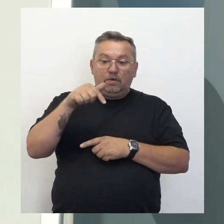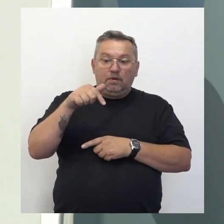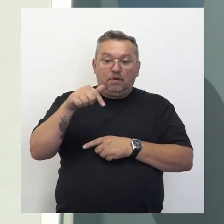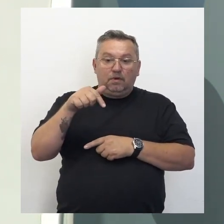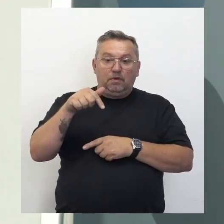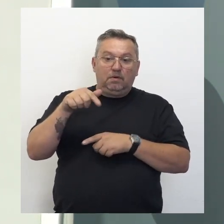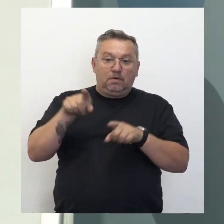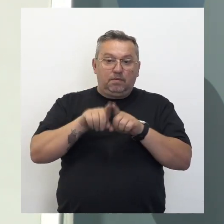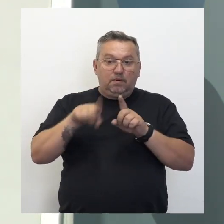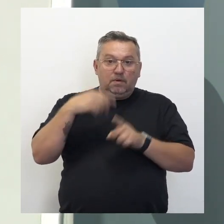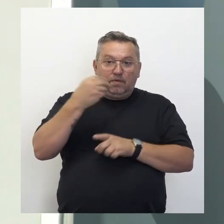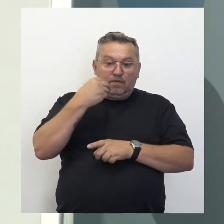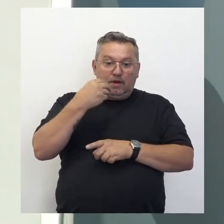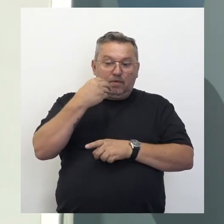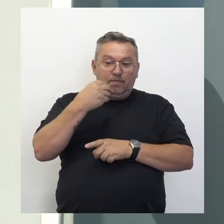mais fraco, né?